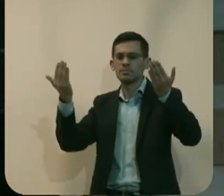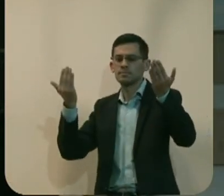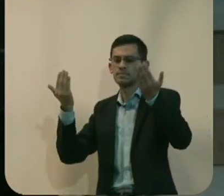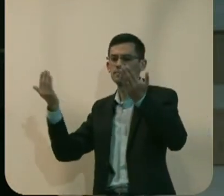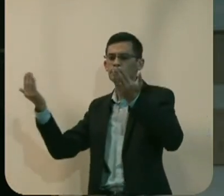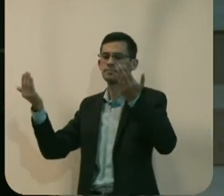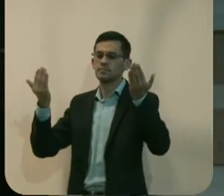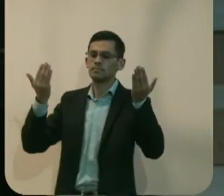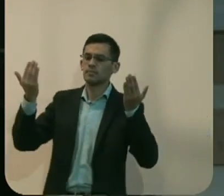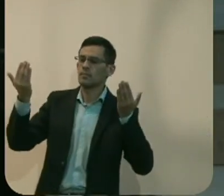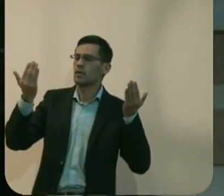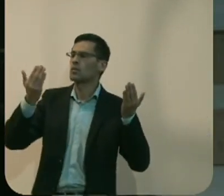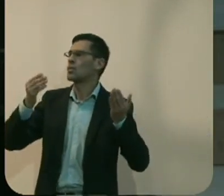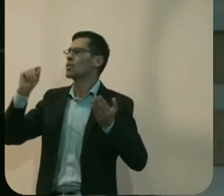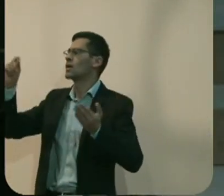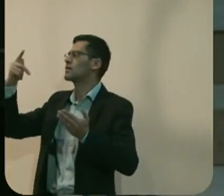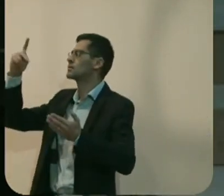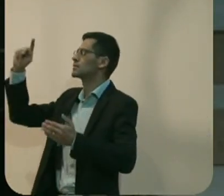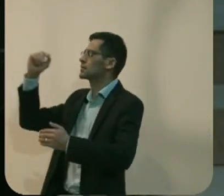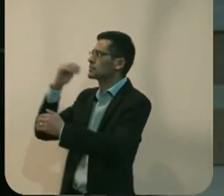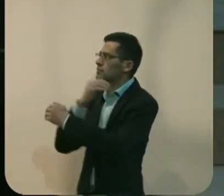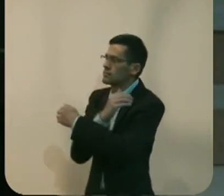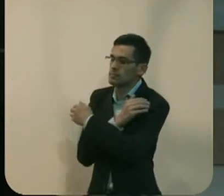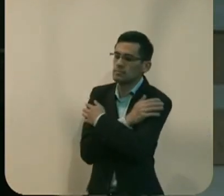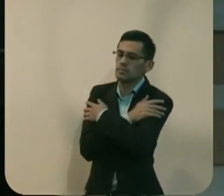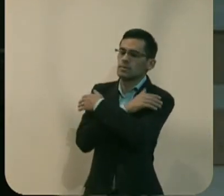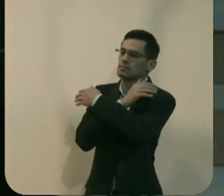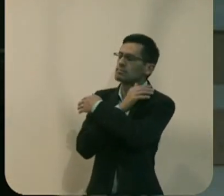pois nada posso comparar